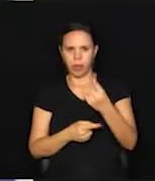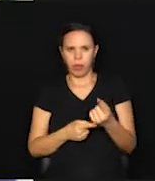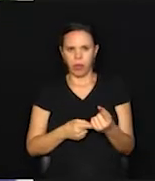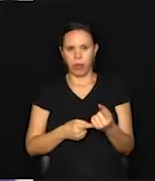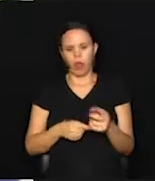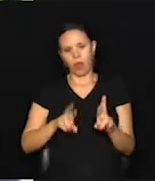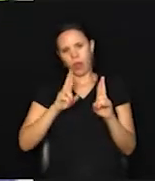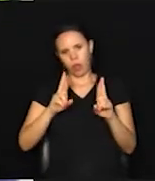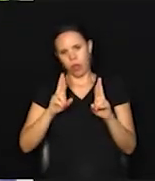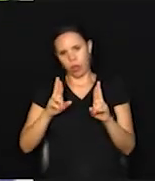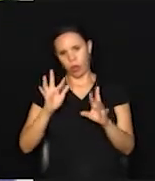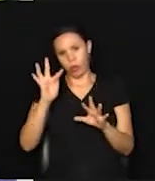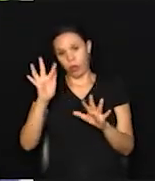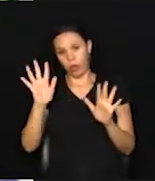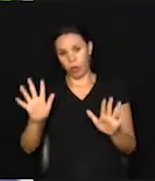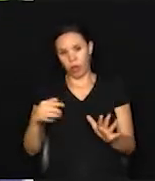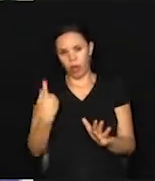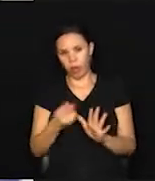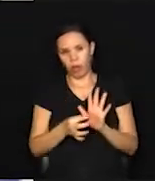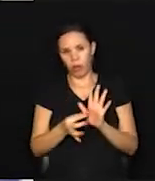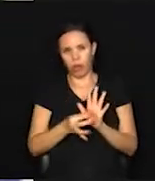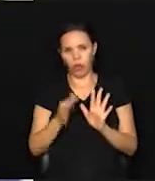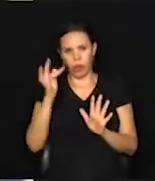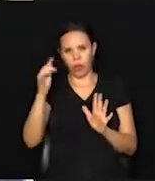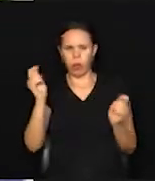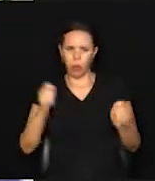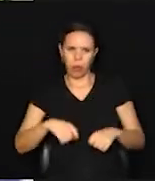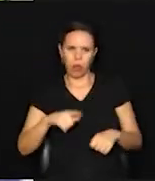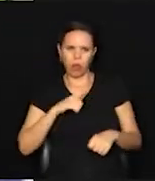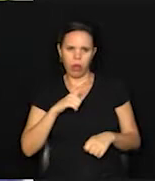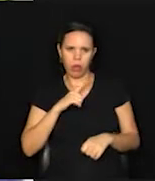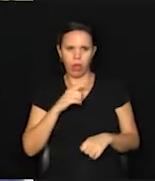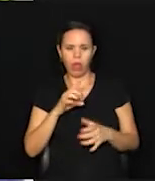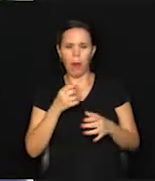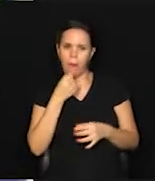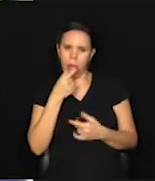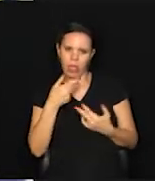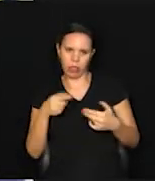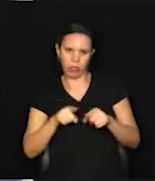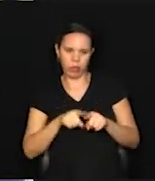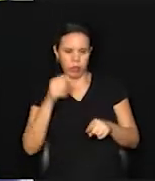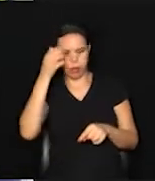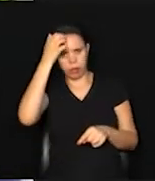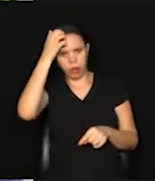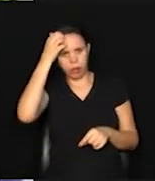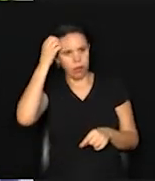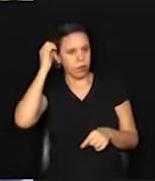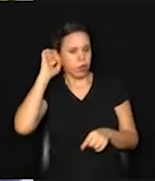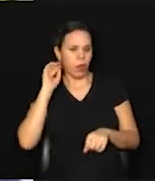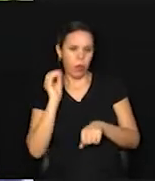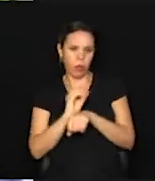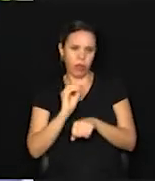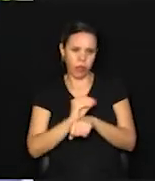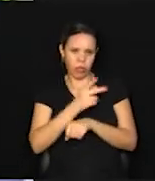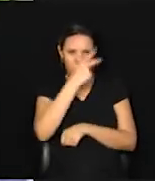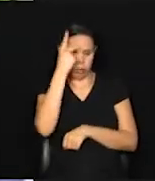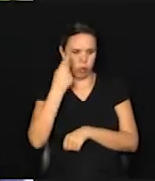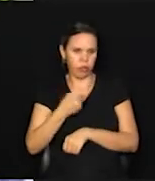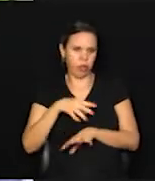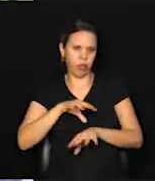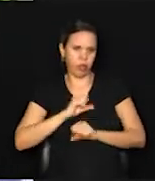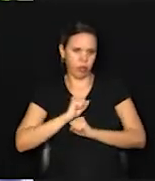no fim do túnel que nos sugerem que futuramente nós podemos dispor de medicamentos que protejam a vida das pessoas que contraem